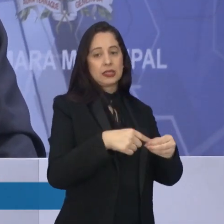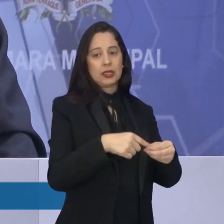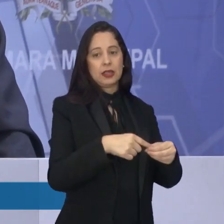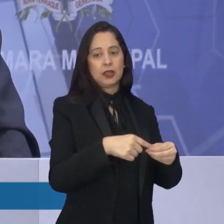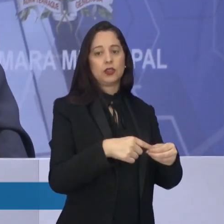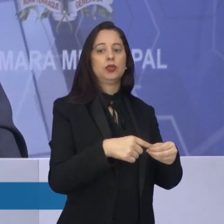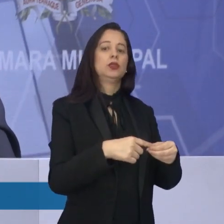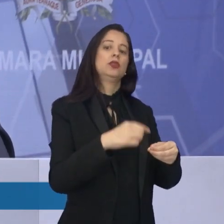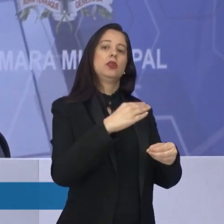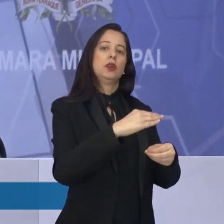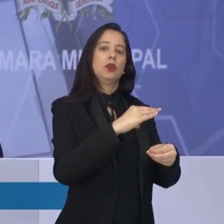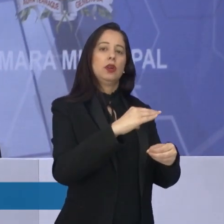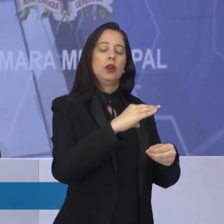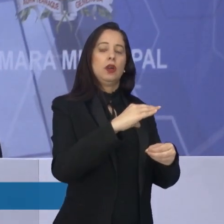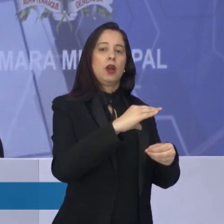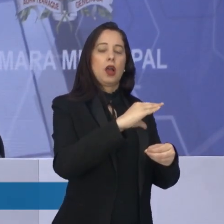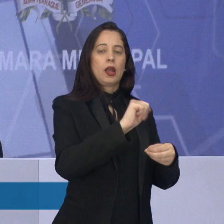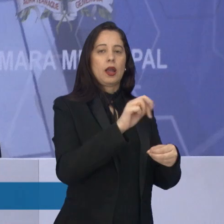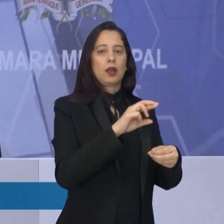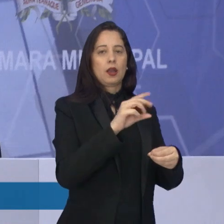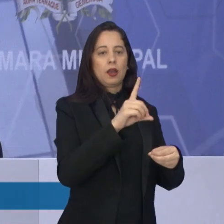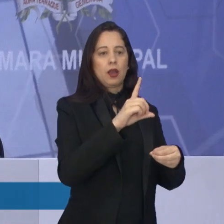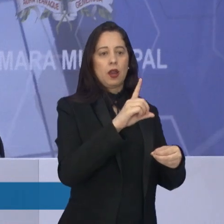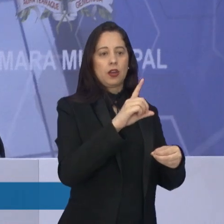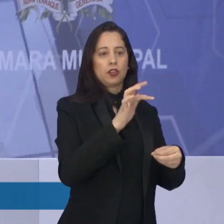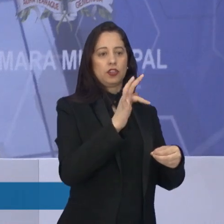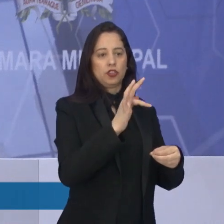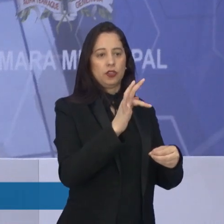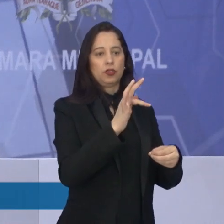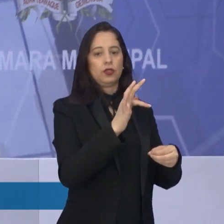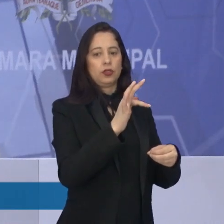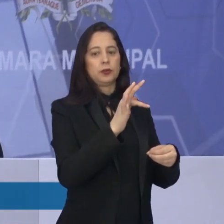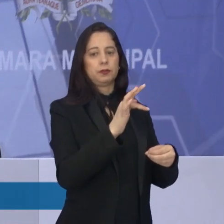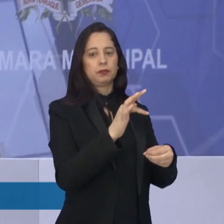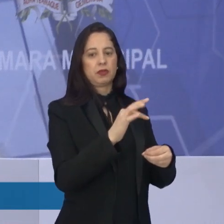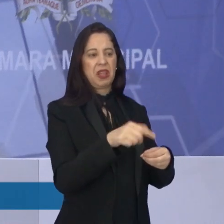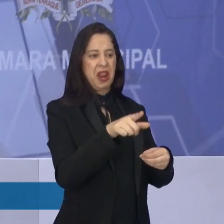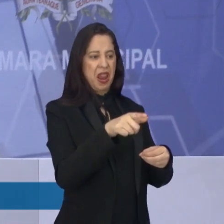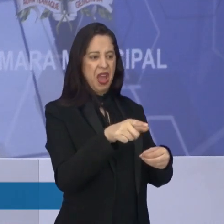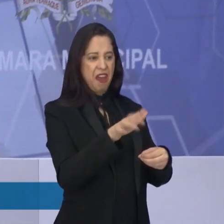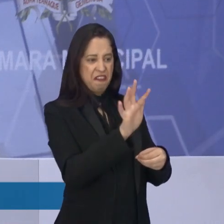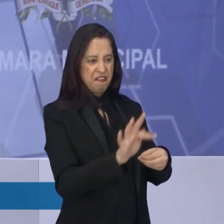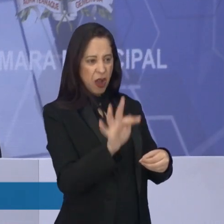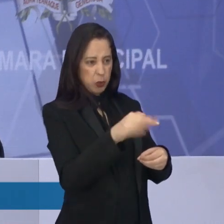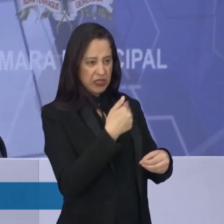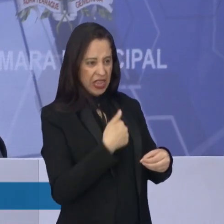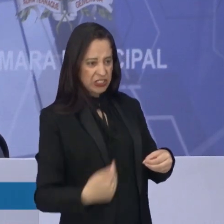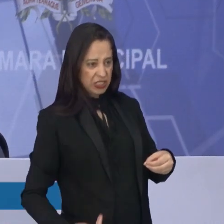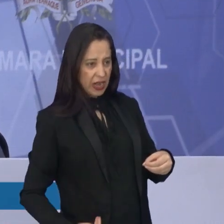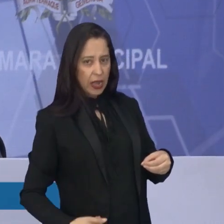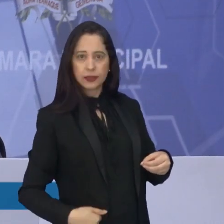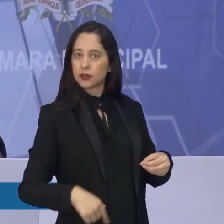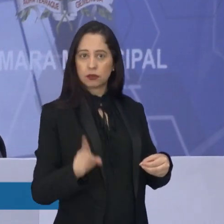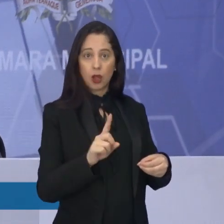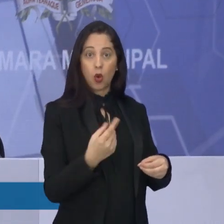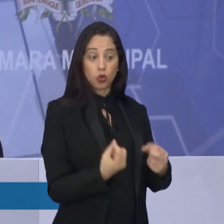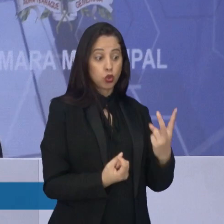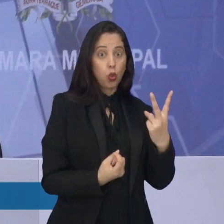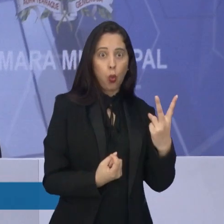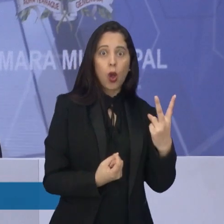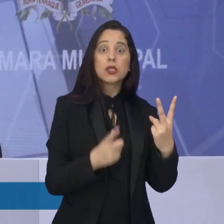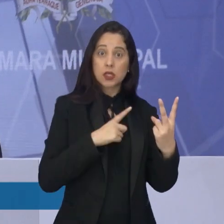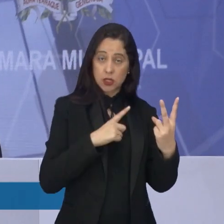Cardiff, capital do país de Gales. E o que eu encontrei lá? Lá eu não encontrei uma universidade pública, eu encontrei 2.